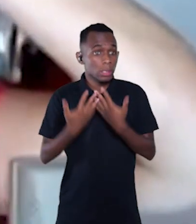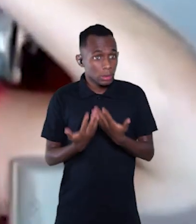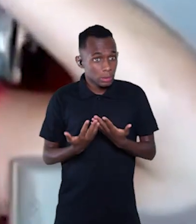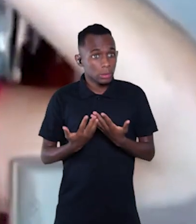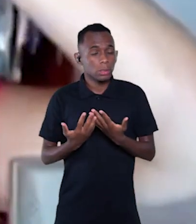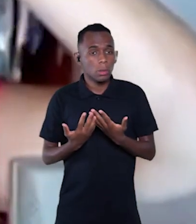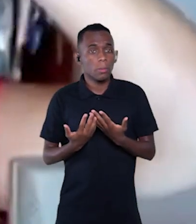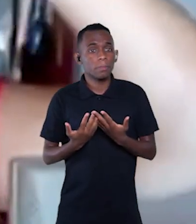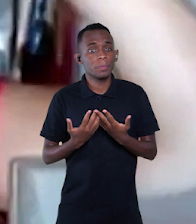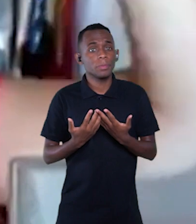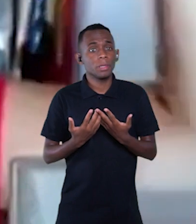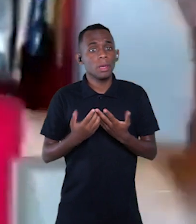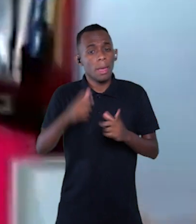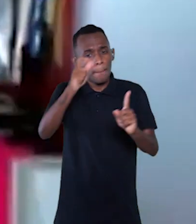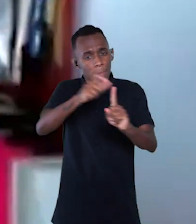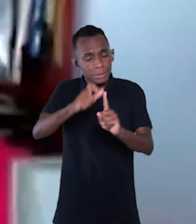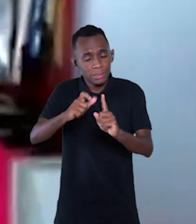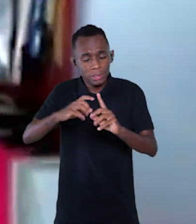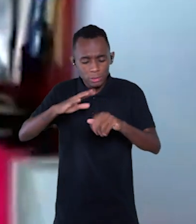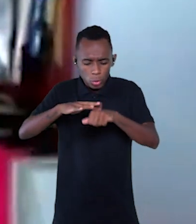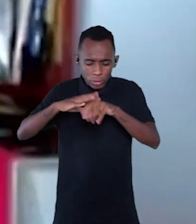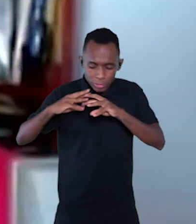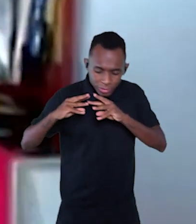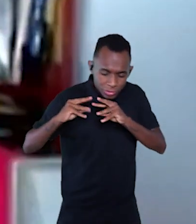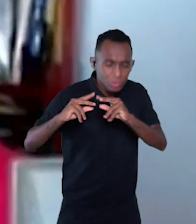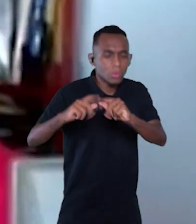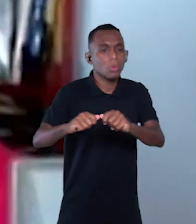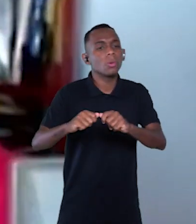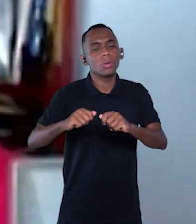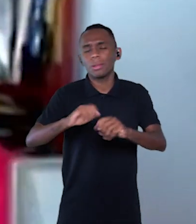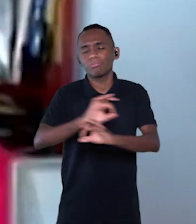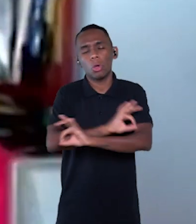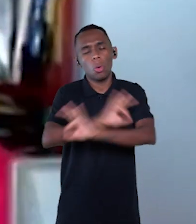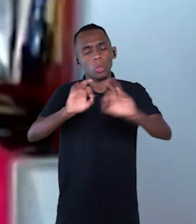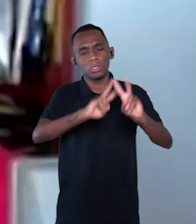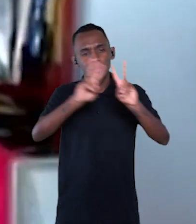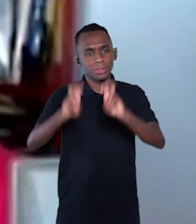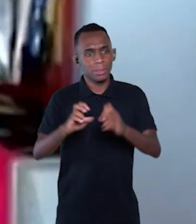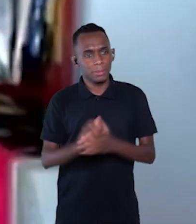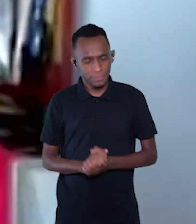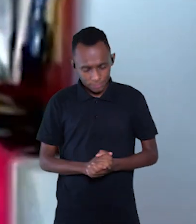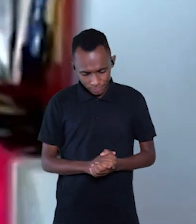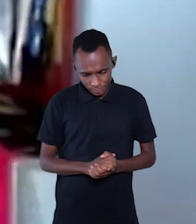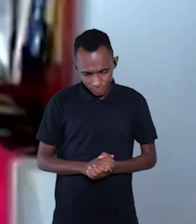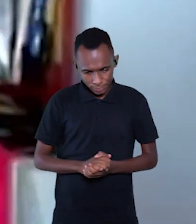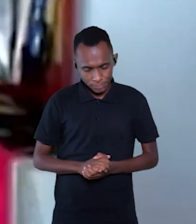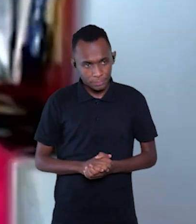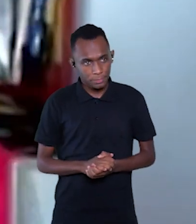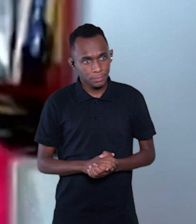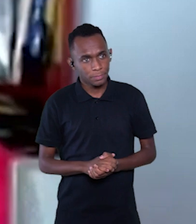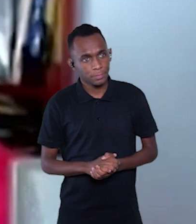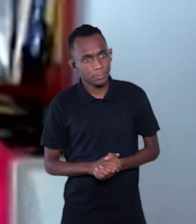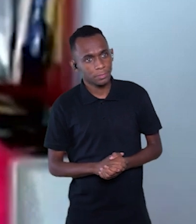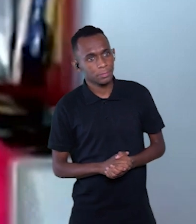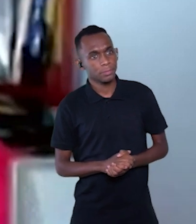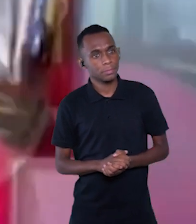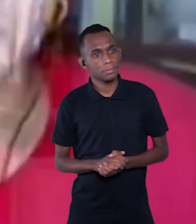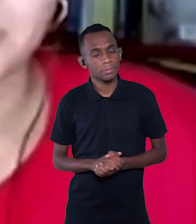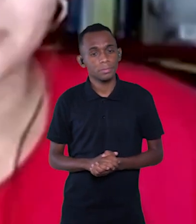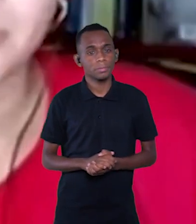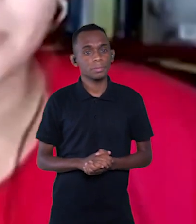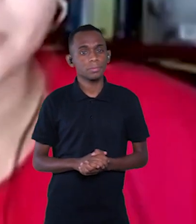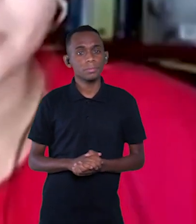curam, para mim, é o título perfeito para essa trajetória desses encontros. Ô, Júlia, e para